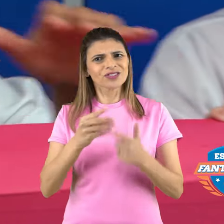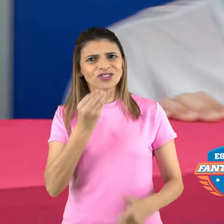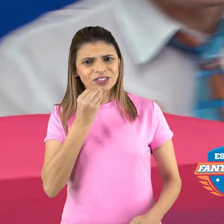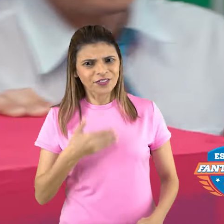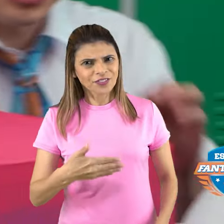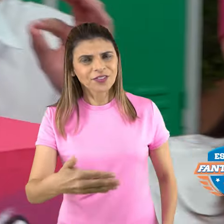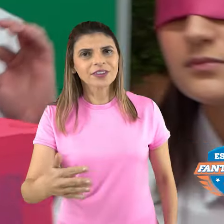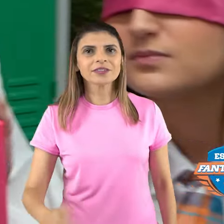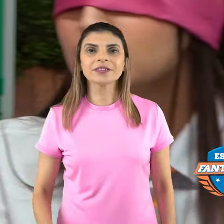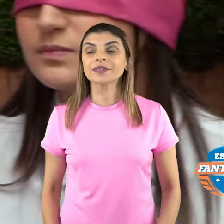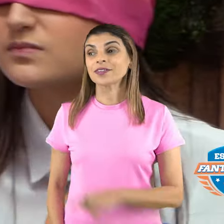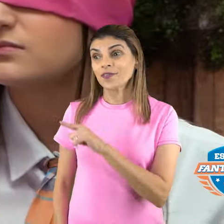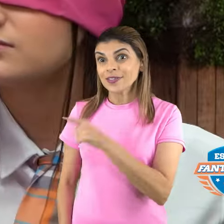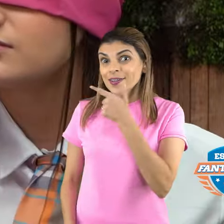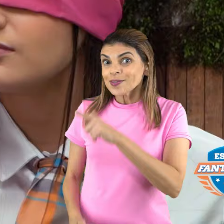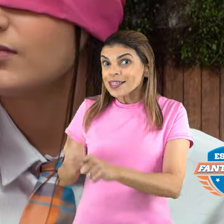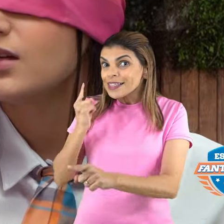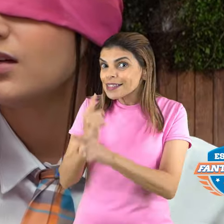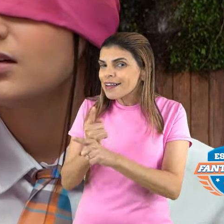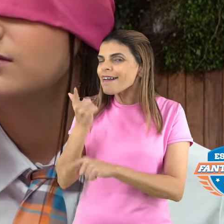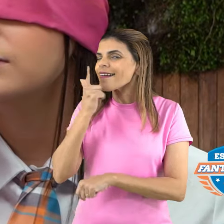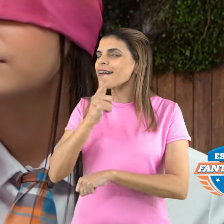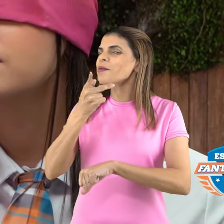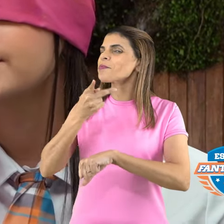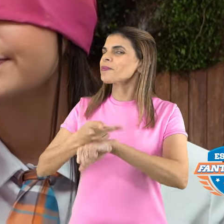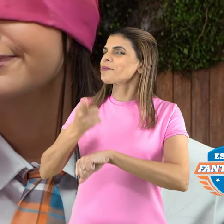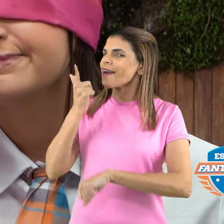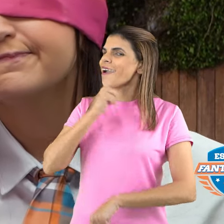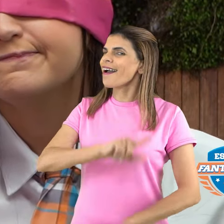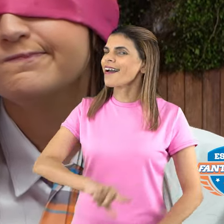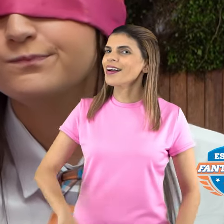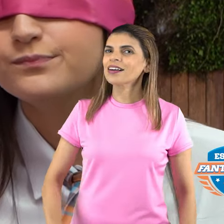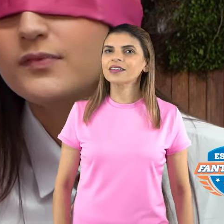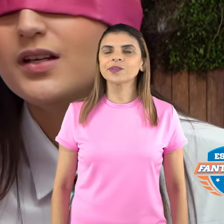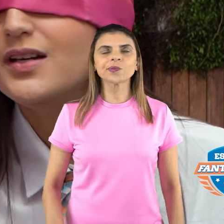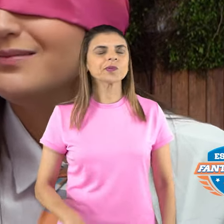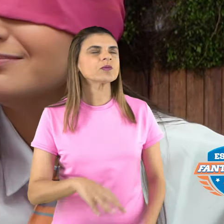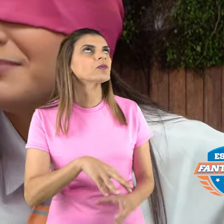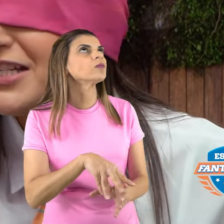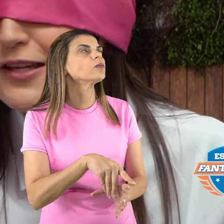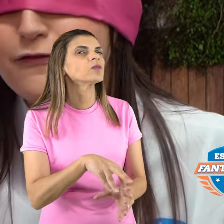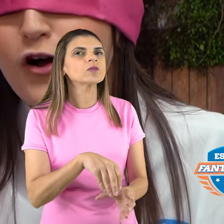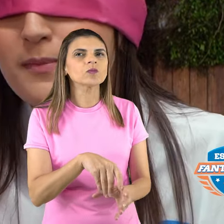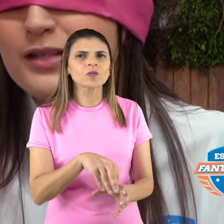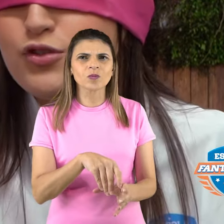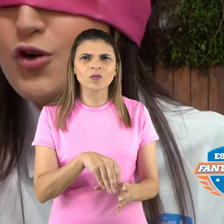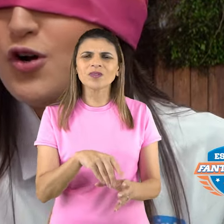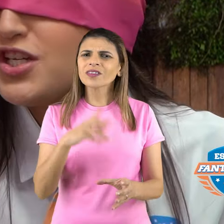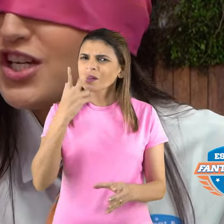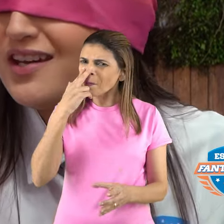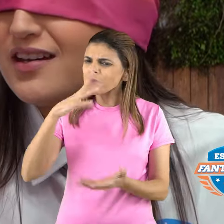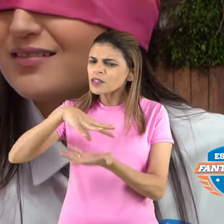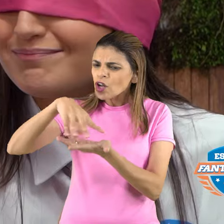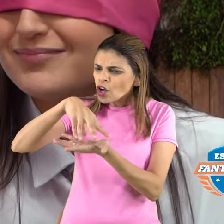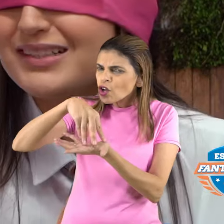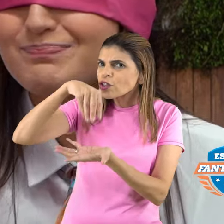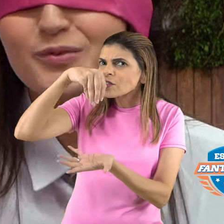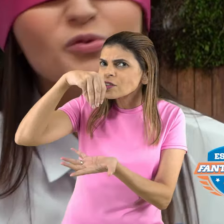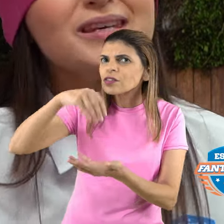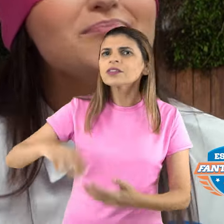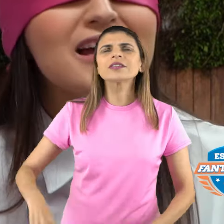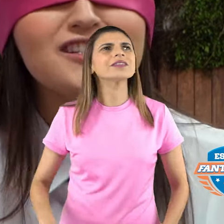Vai lá, vai. Olha só. Se você acertar, você vai ganhar o prêmio. Hum, mas tem formato de coxinha.